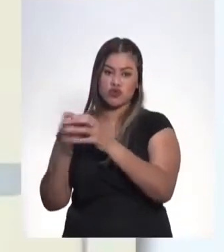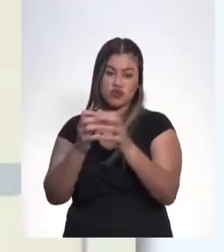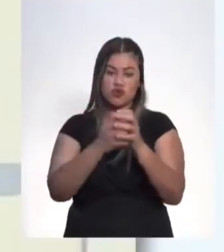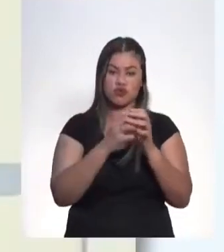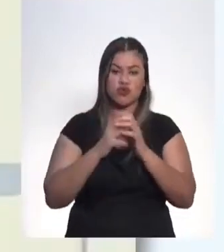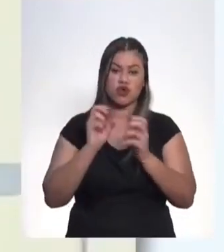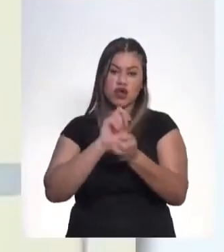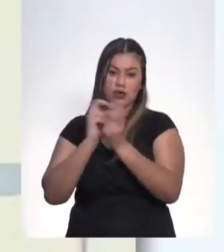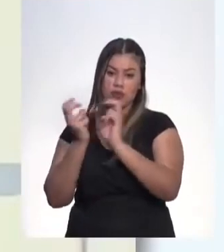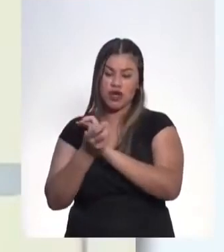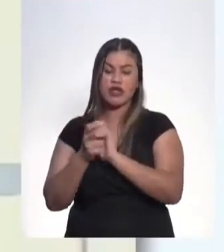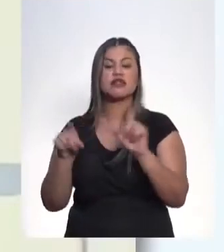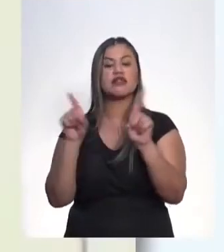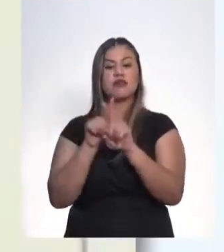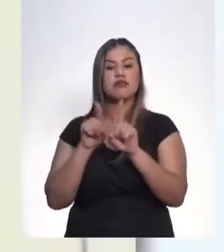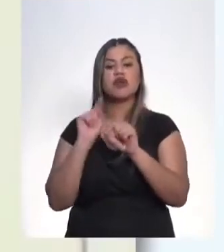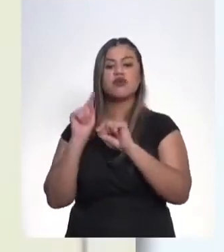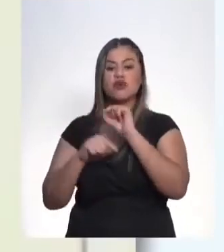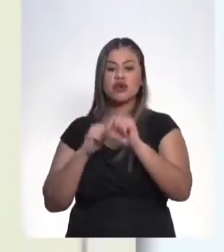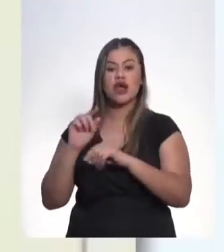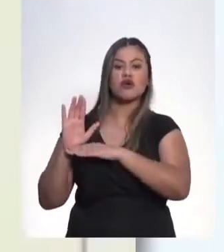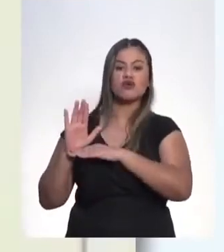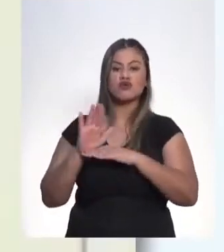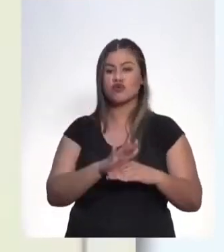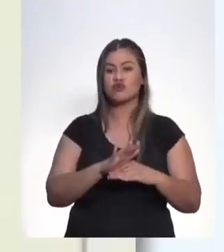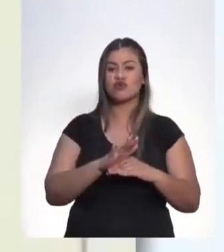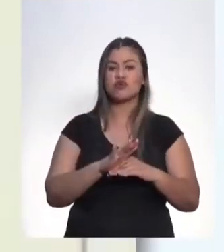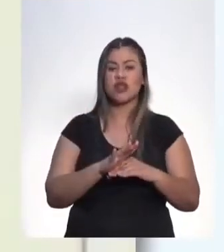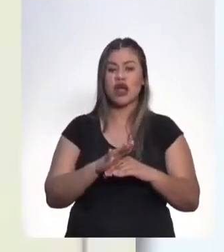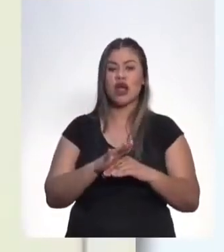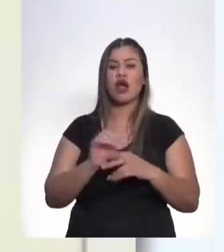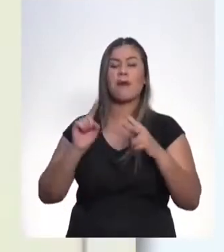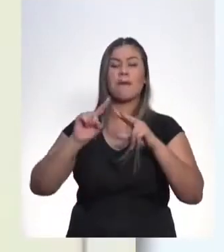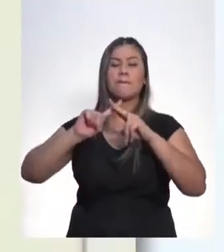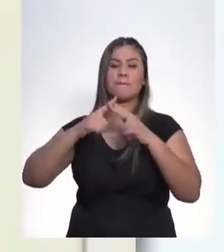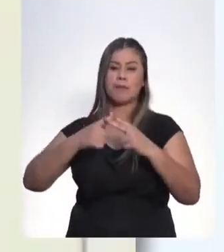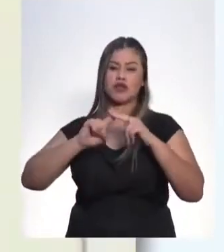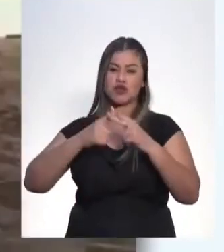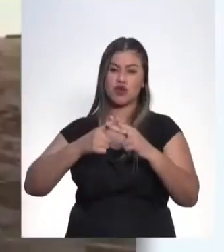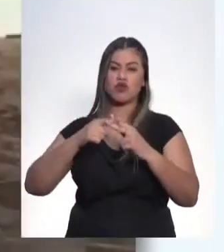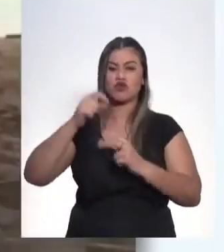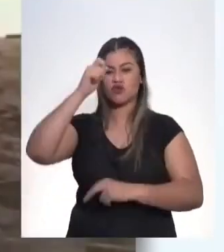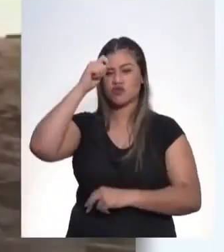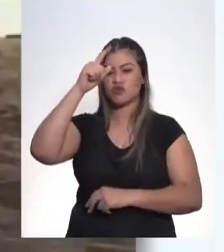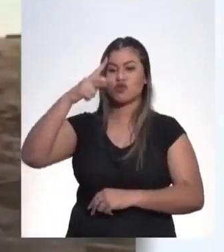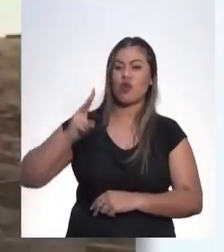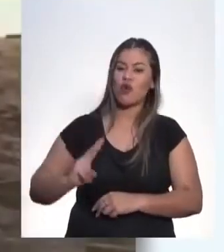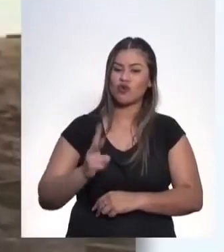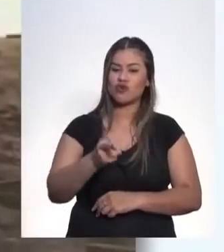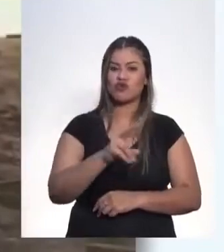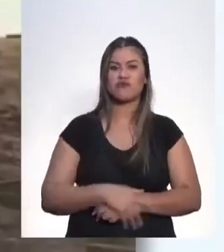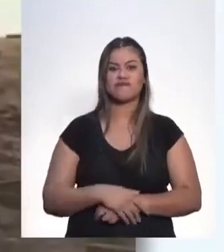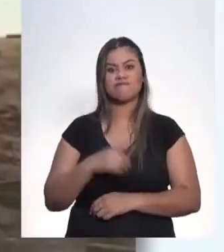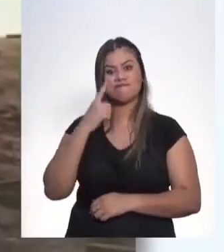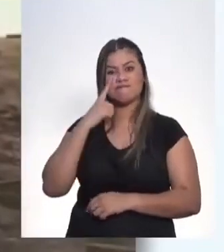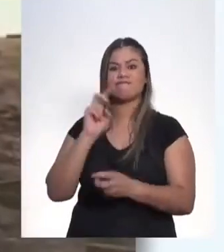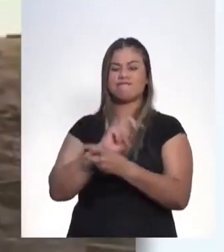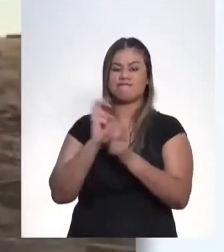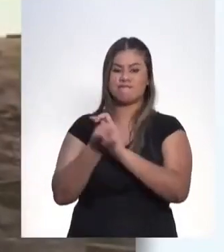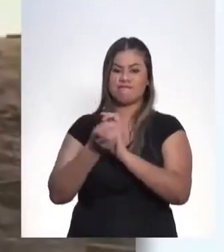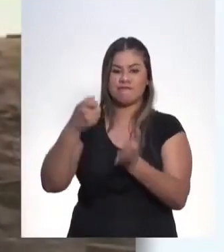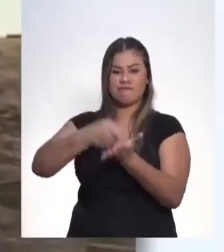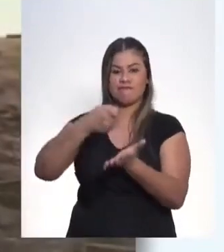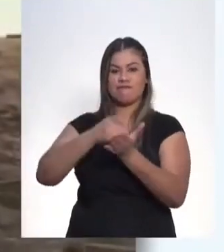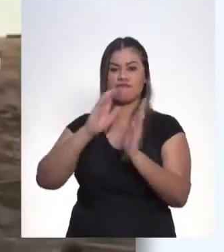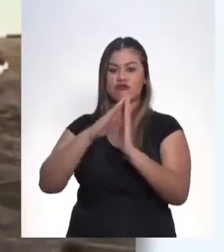capoeira, como em garantias da manutenção da tradição. Tornar a capoeira uma disciplina obrigatória